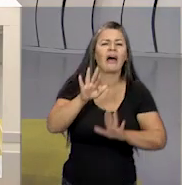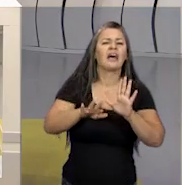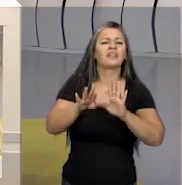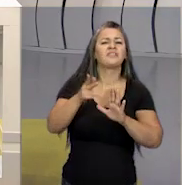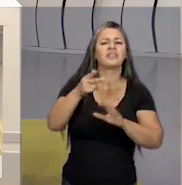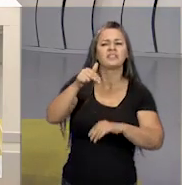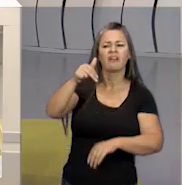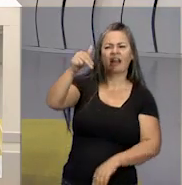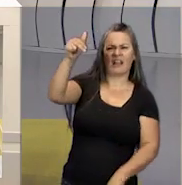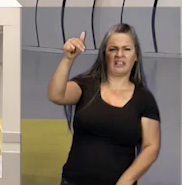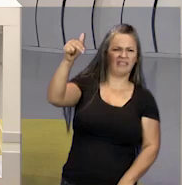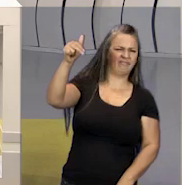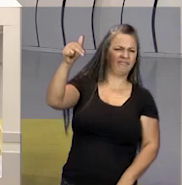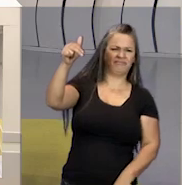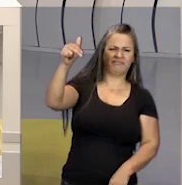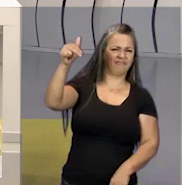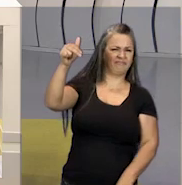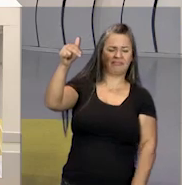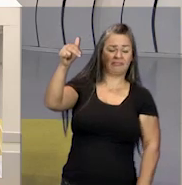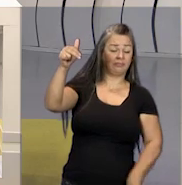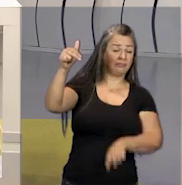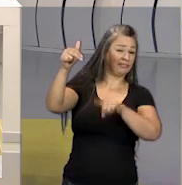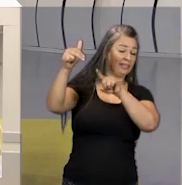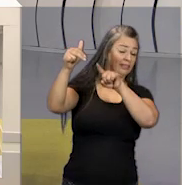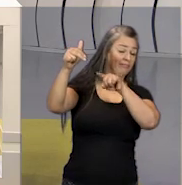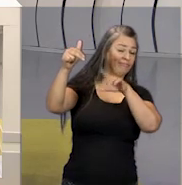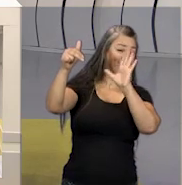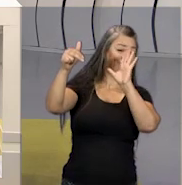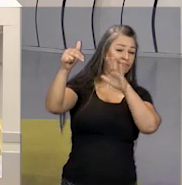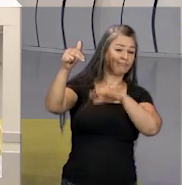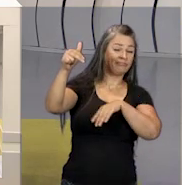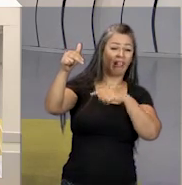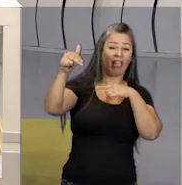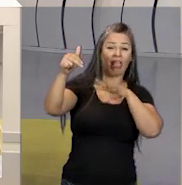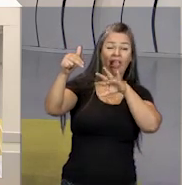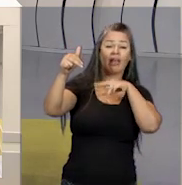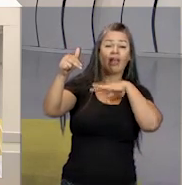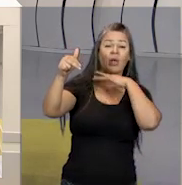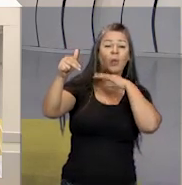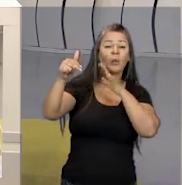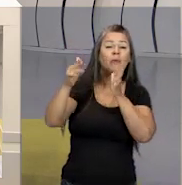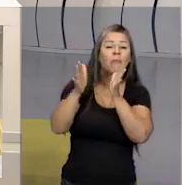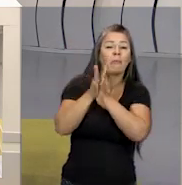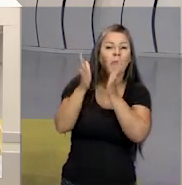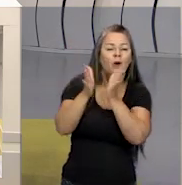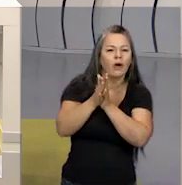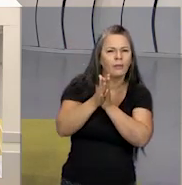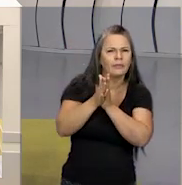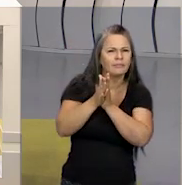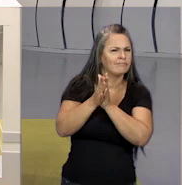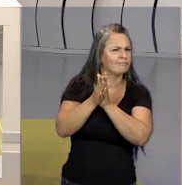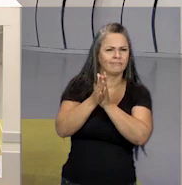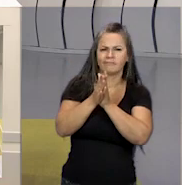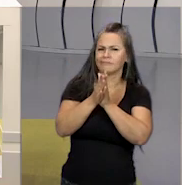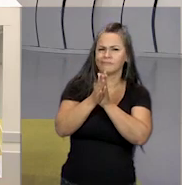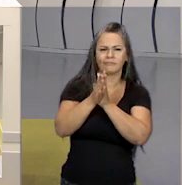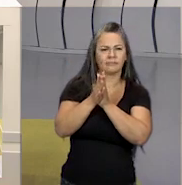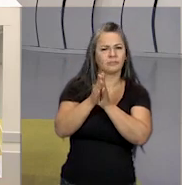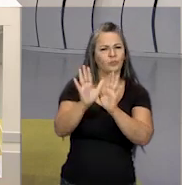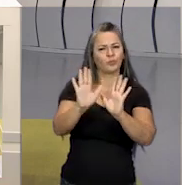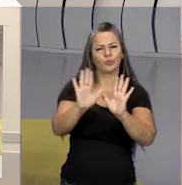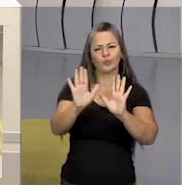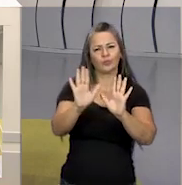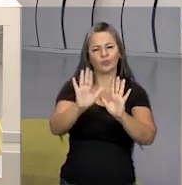a essa região. Sempre pensamos no Nordeste em relação apenas de pobreza, né? Mas não, a gente sabe que tem uns